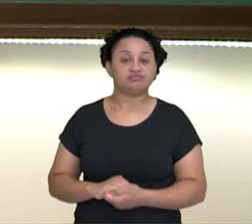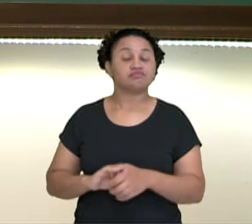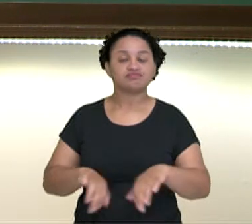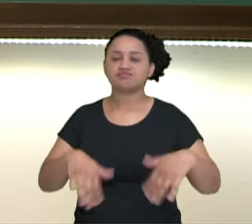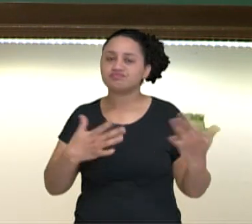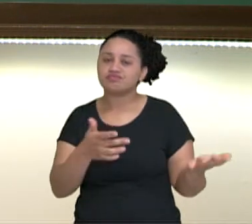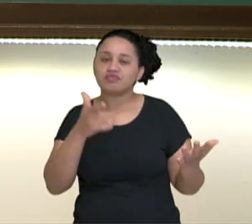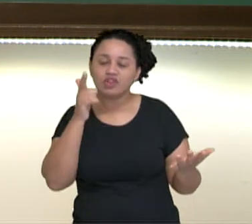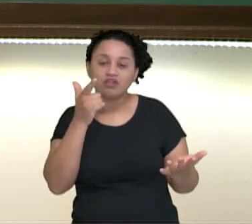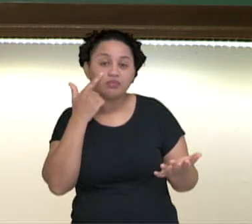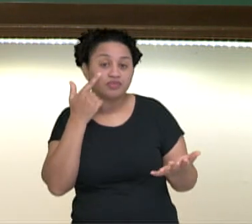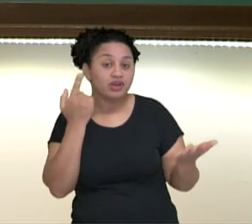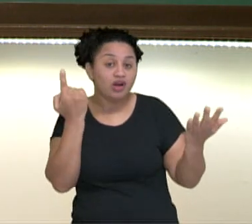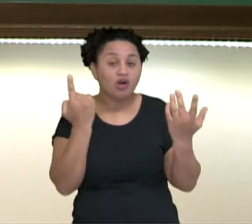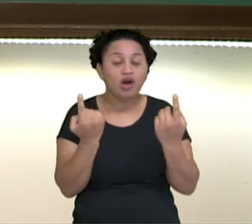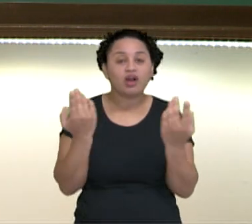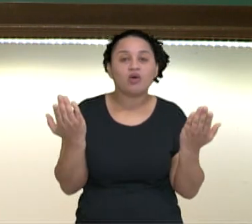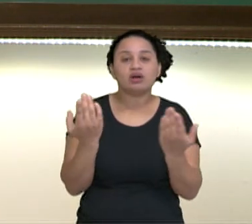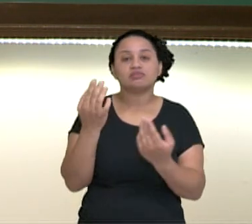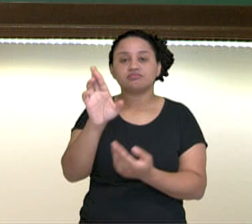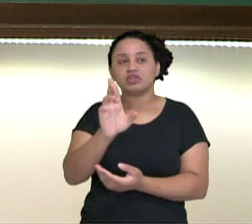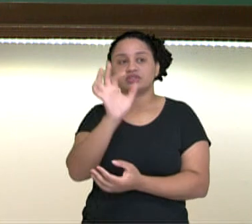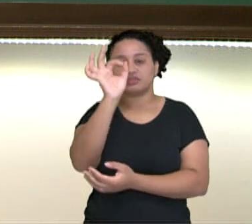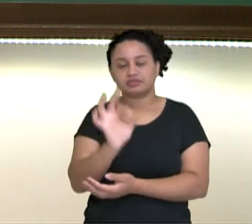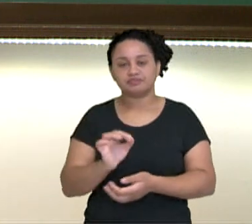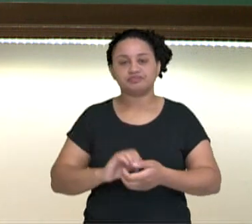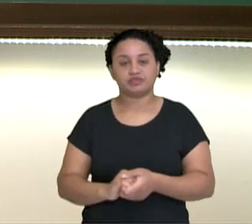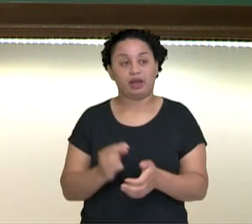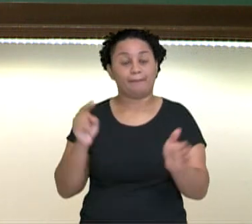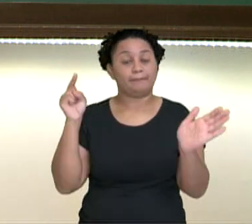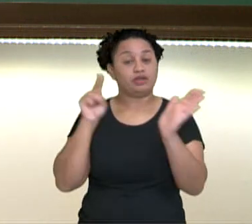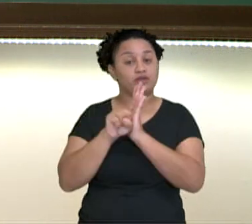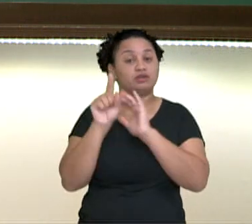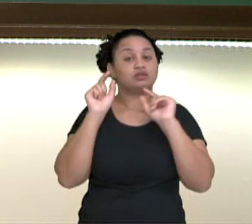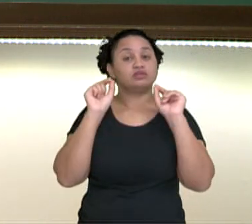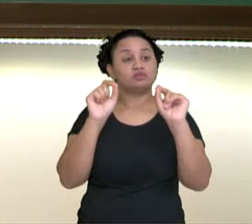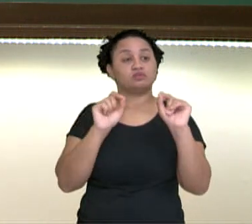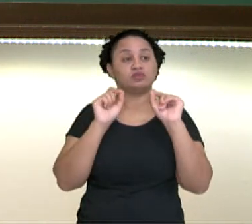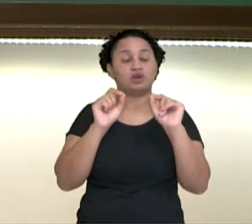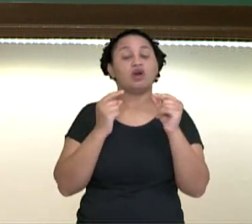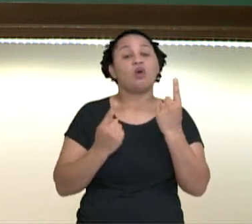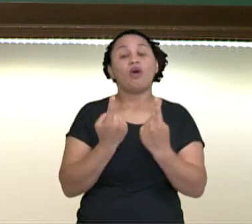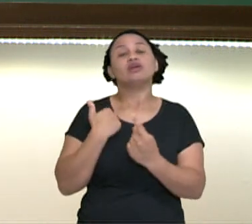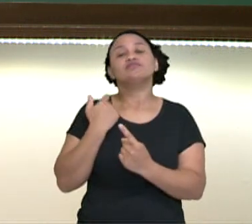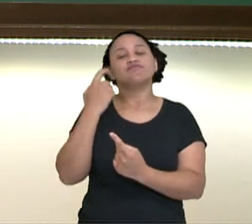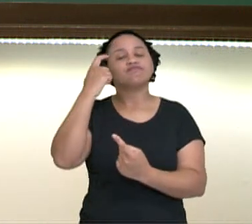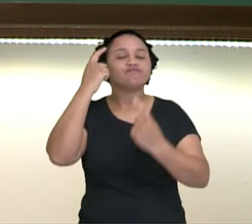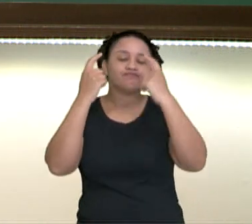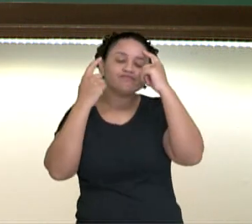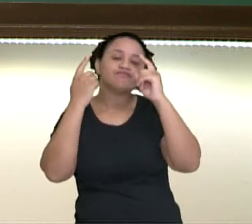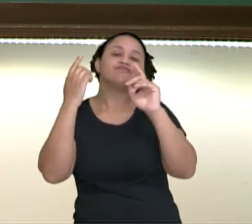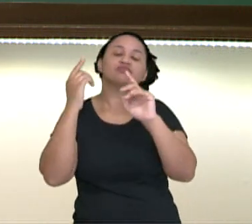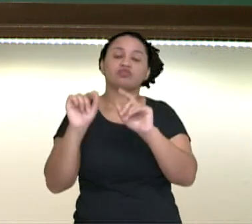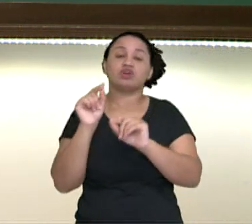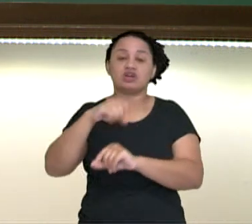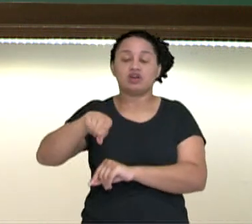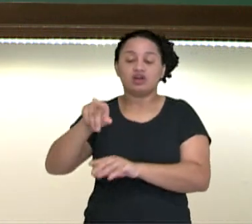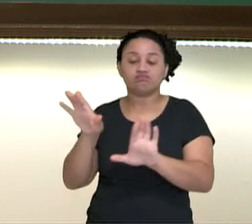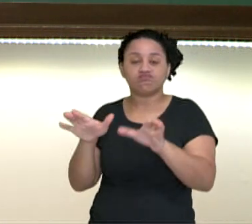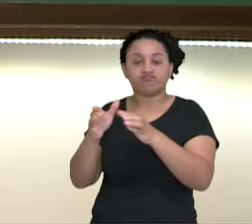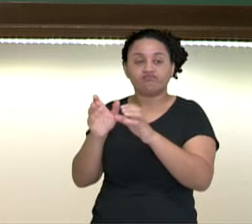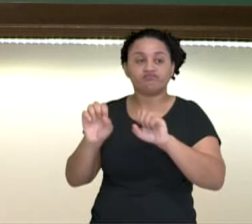E aí, pessoal, vamos ver qual é a resposta correta? A pergunta era a seguinte: que ideais os cavadores